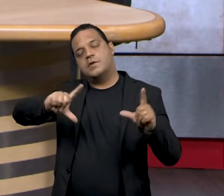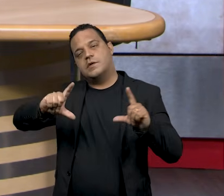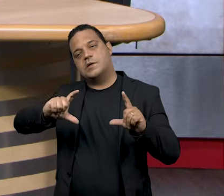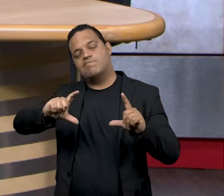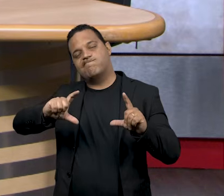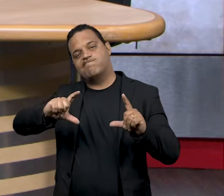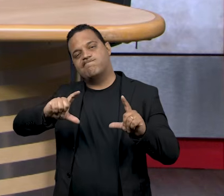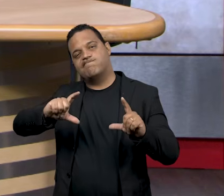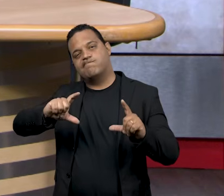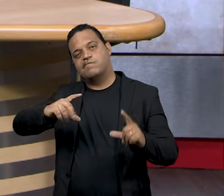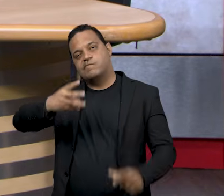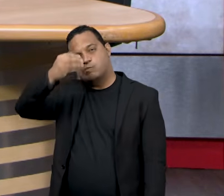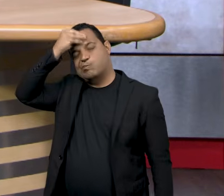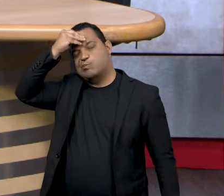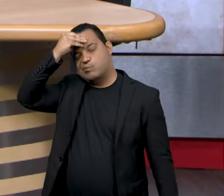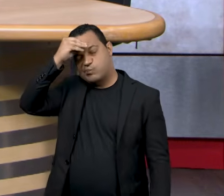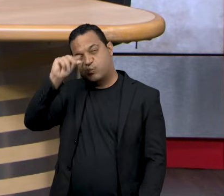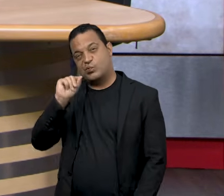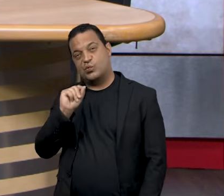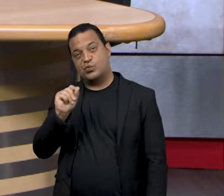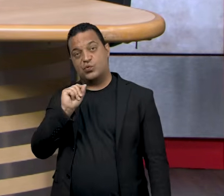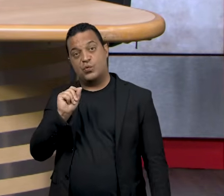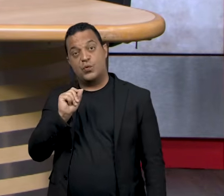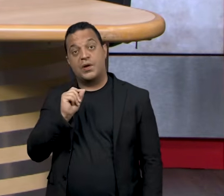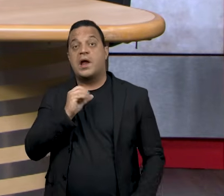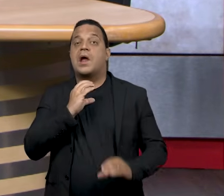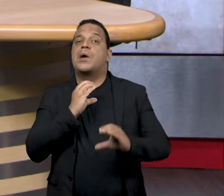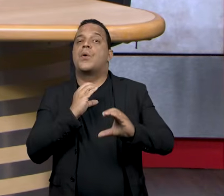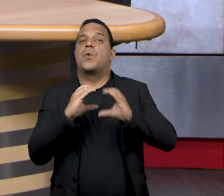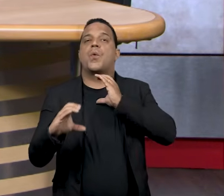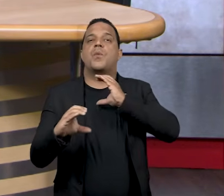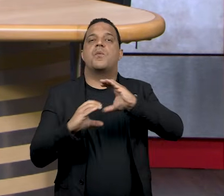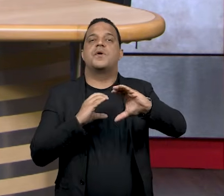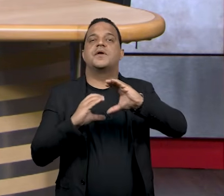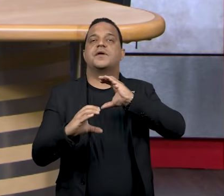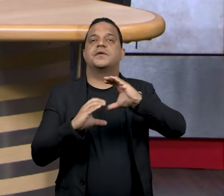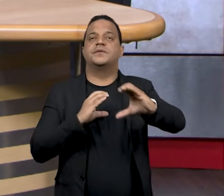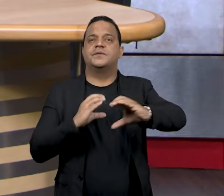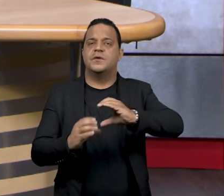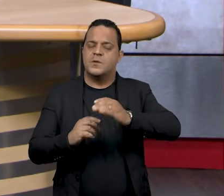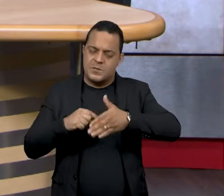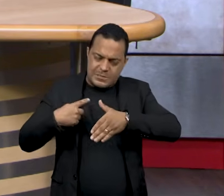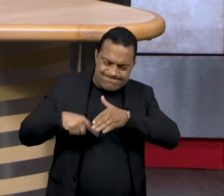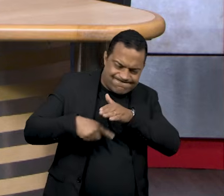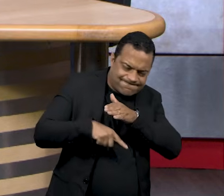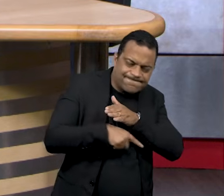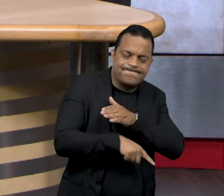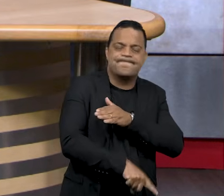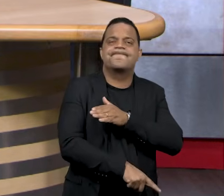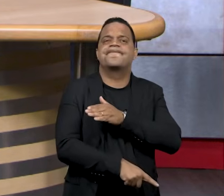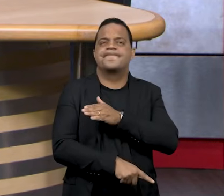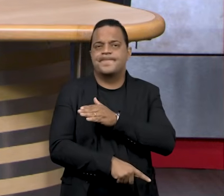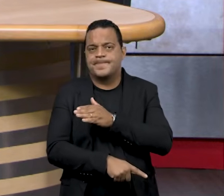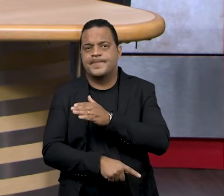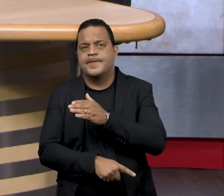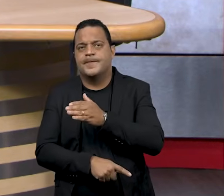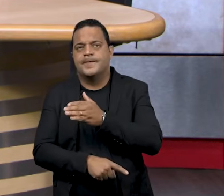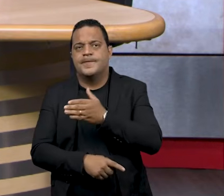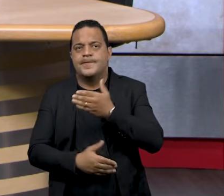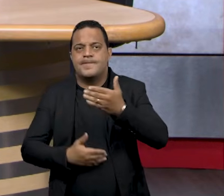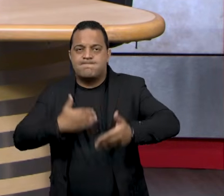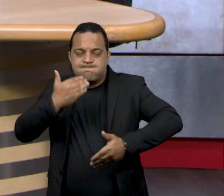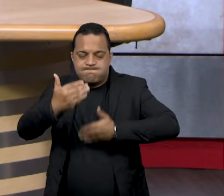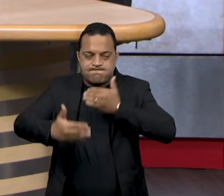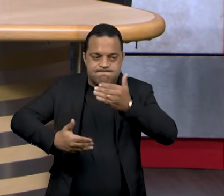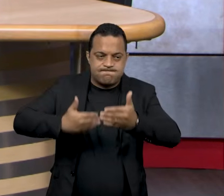de um programa que marcou, que nós falamos sobre a comunicação. Nós exploramos bastante